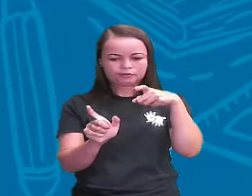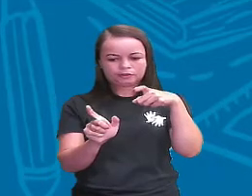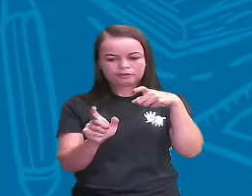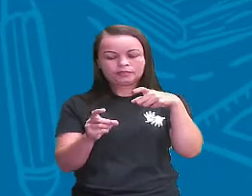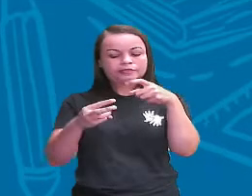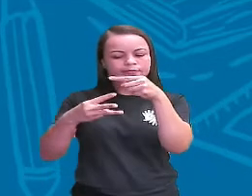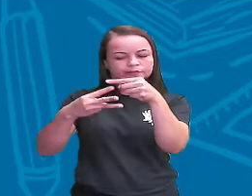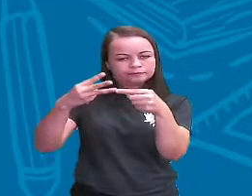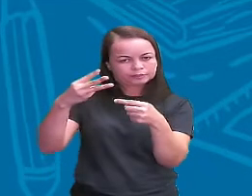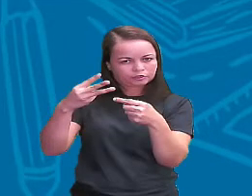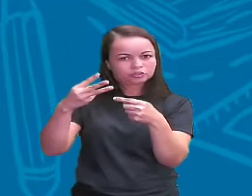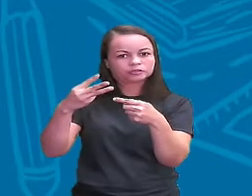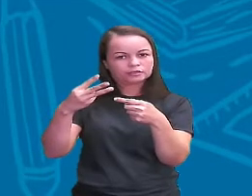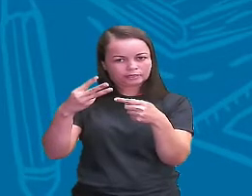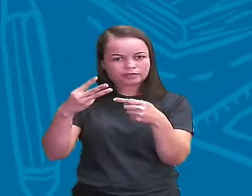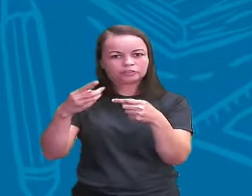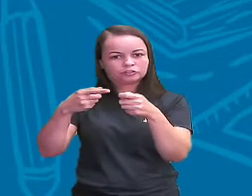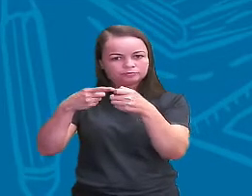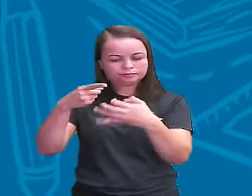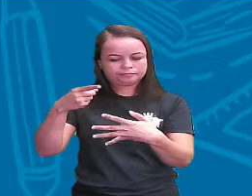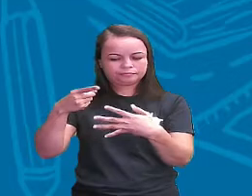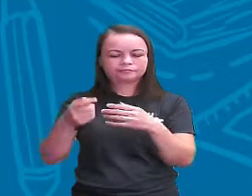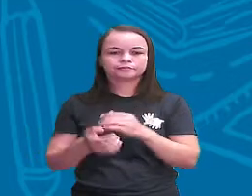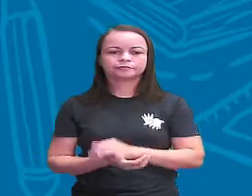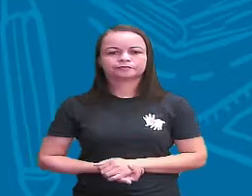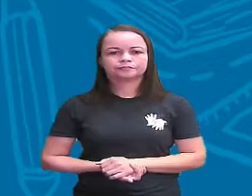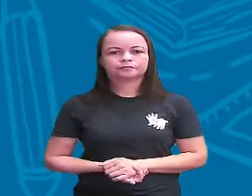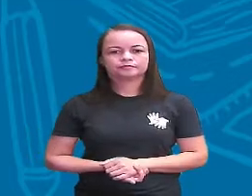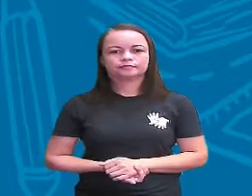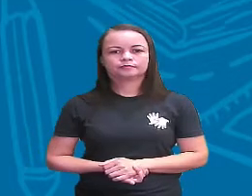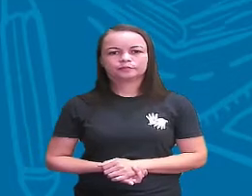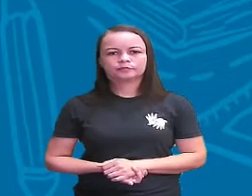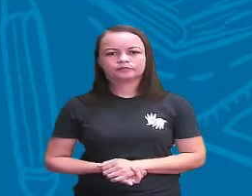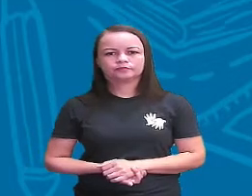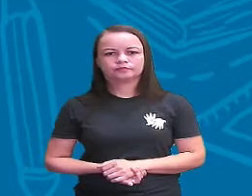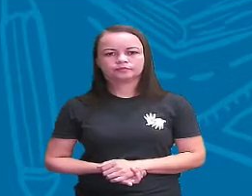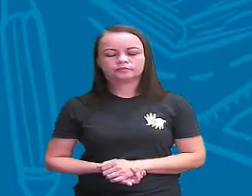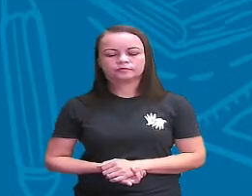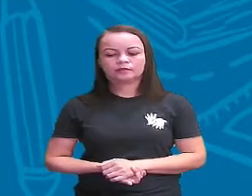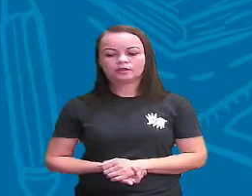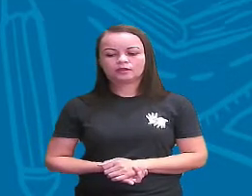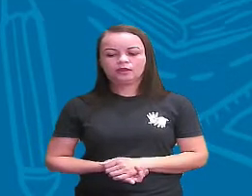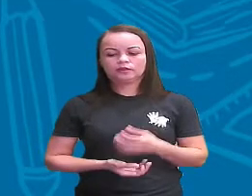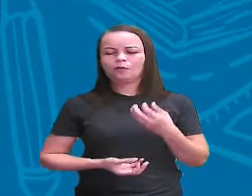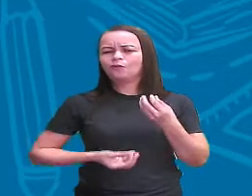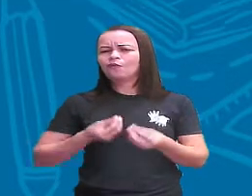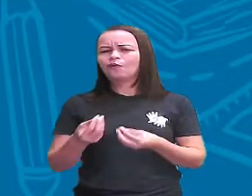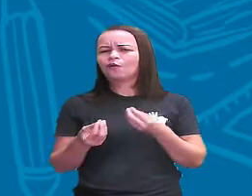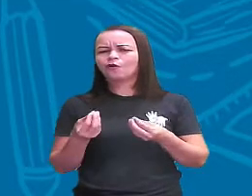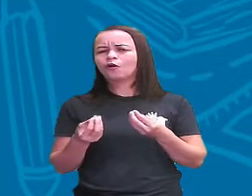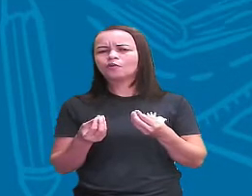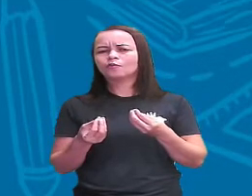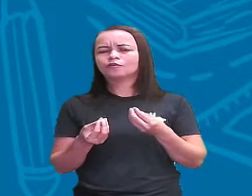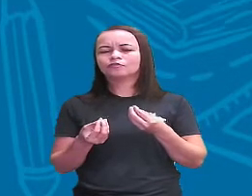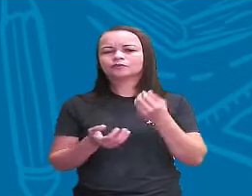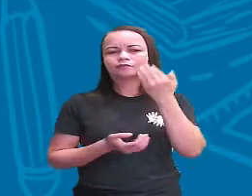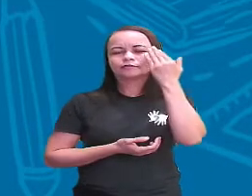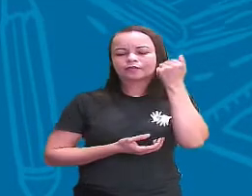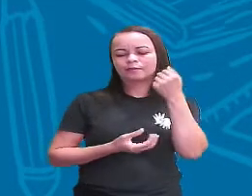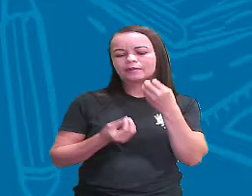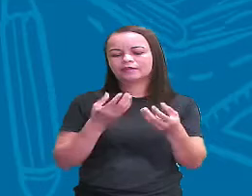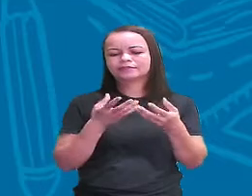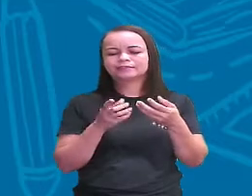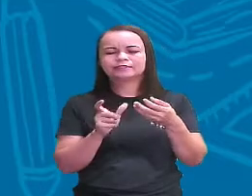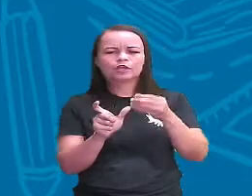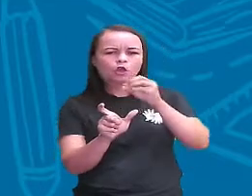Temos essas três classificações. Então, como é que eu vou saber o que é o que é? Se é oxítona,